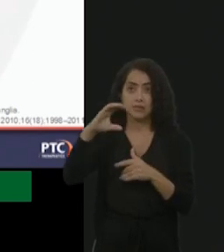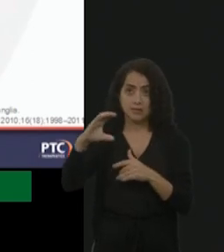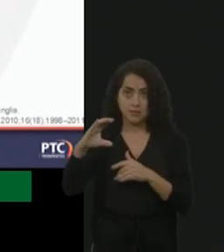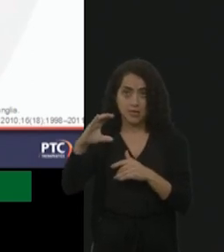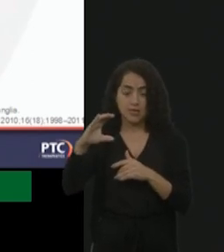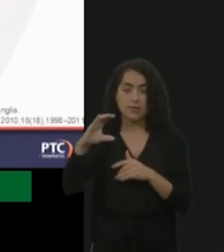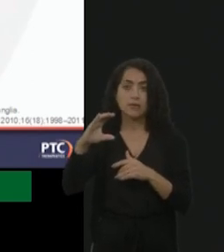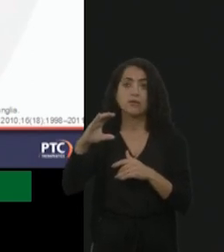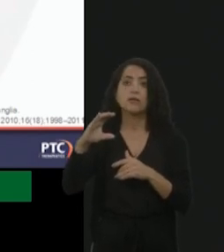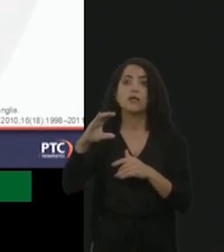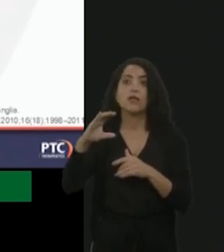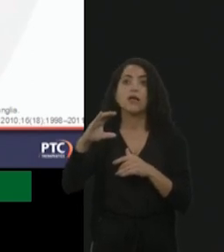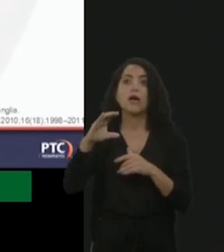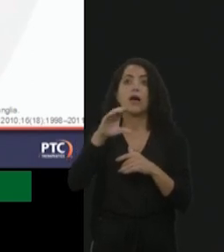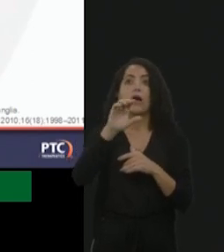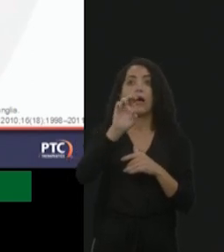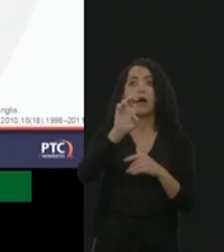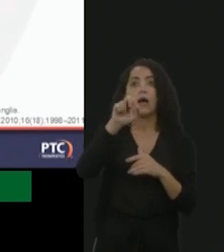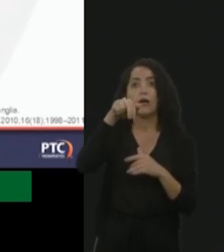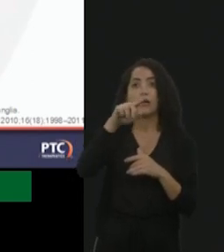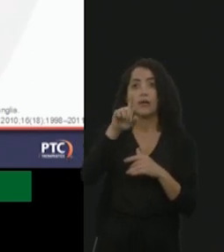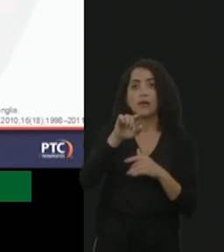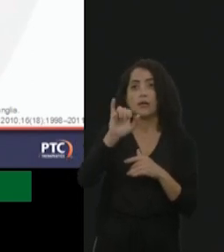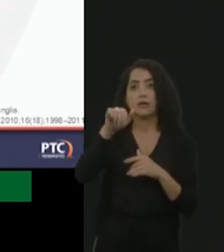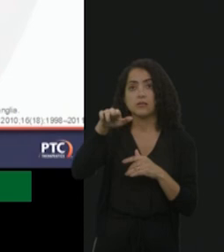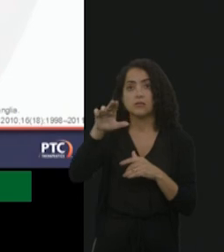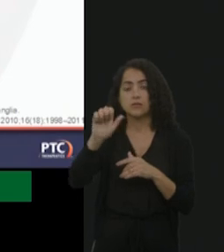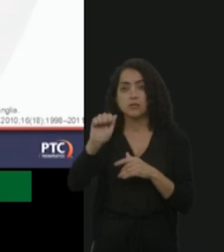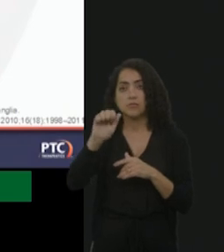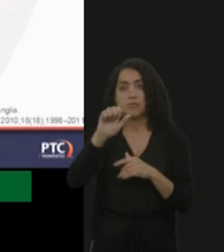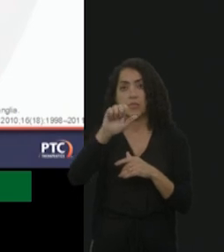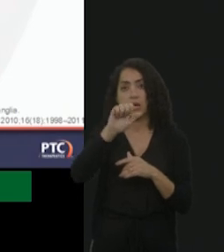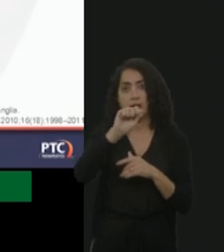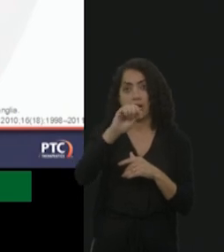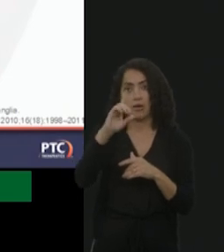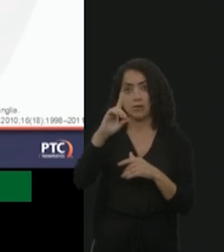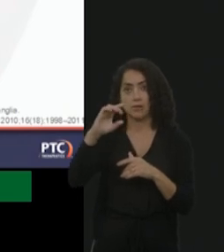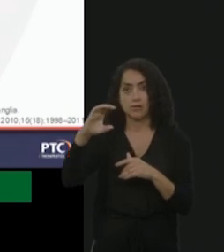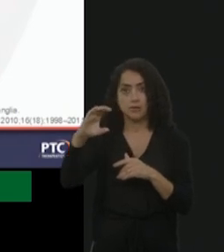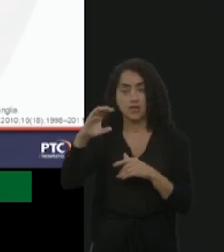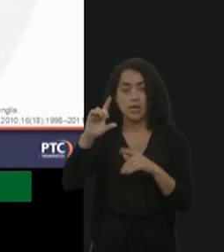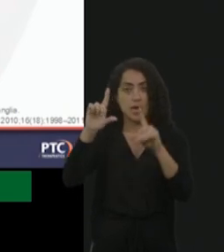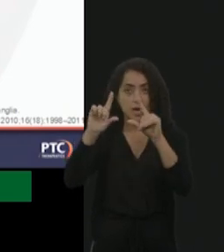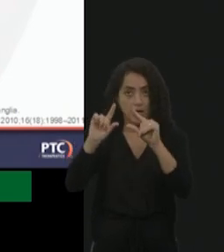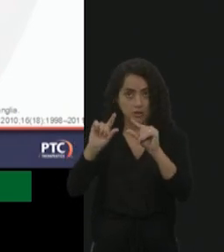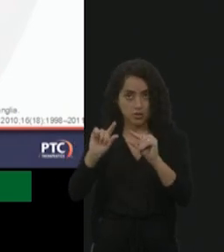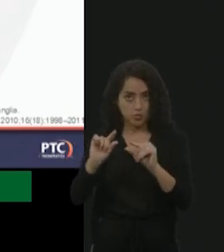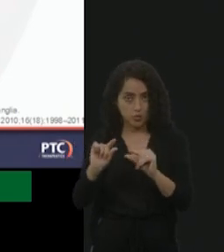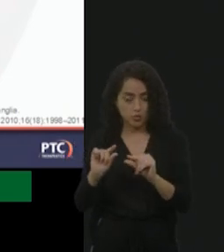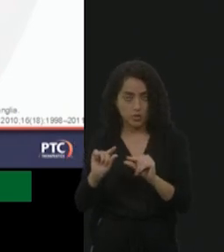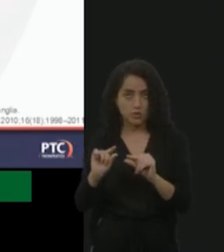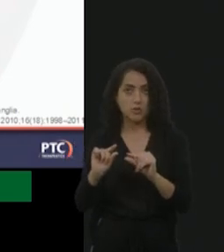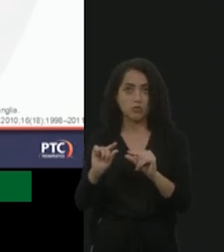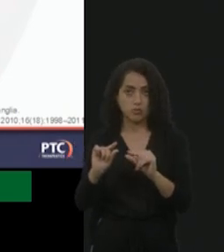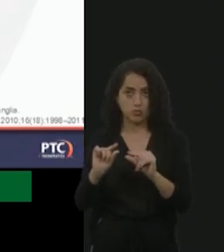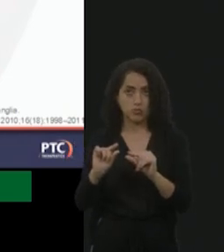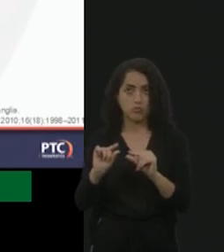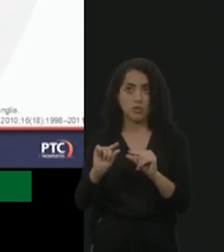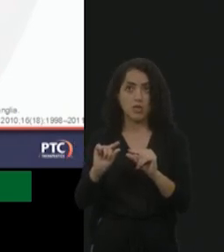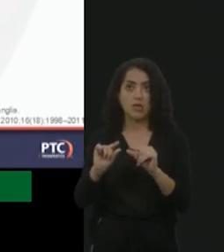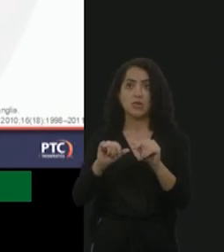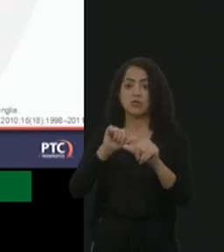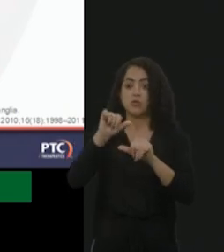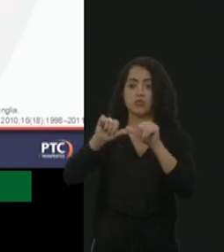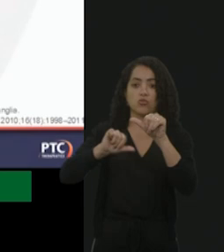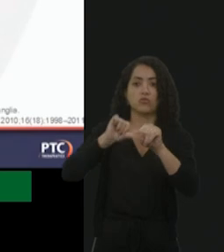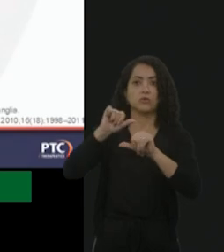ADC. A gente, tendo uma ausência ou diminuição dessa enzima, a levodopa não consegue ser convertida